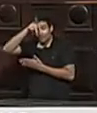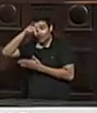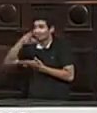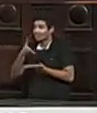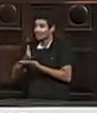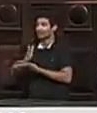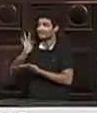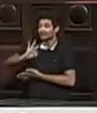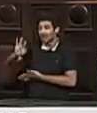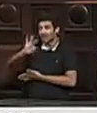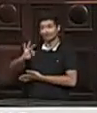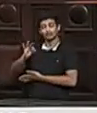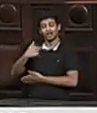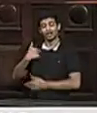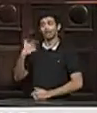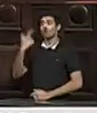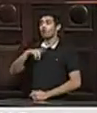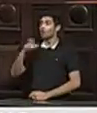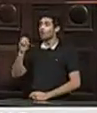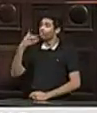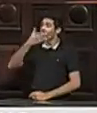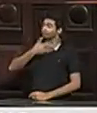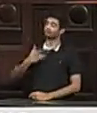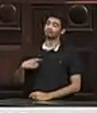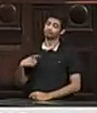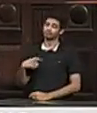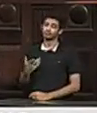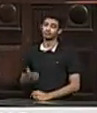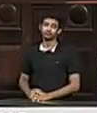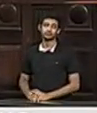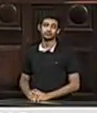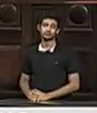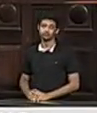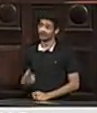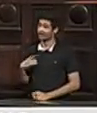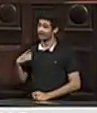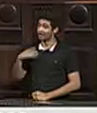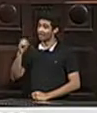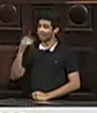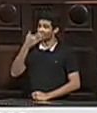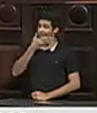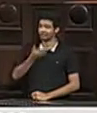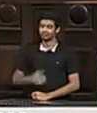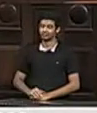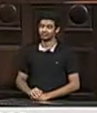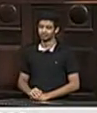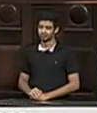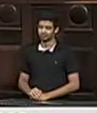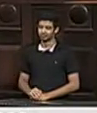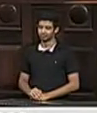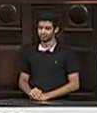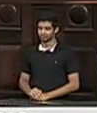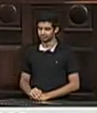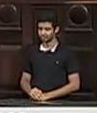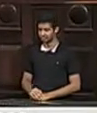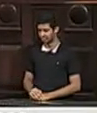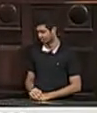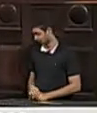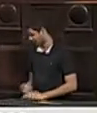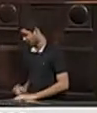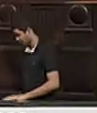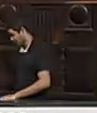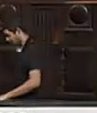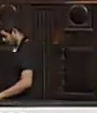fazer cursinho. Eu tive essa oportunidade. Eu tive essa oportunidade. Saí do banco do Liceu de